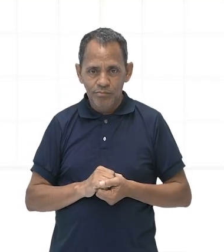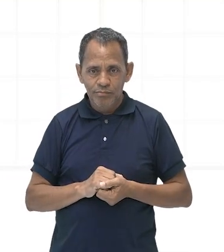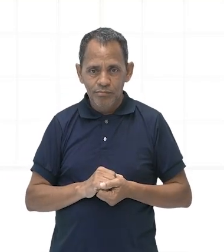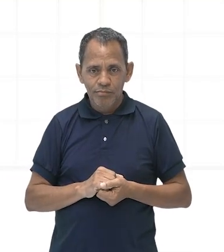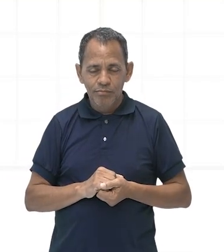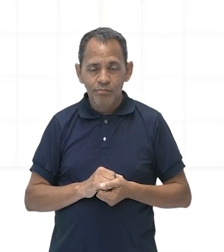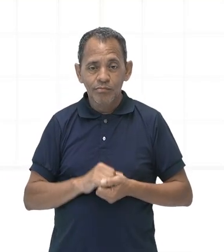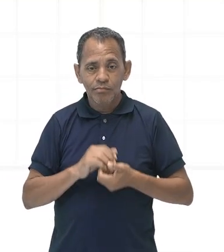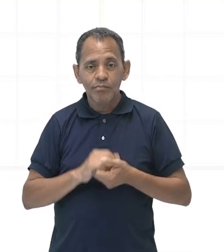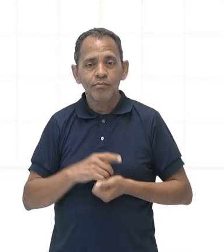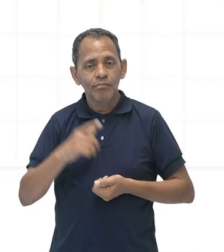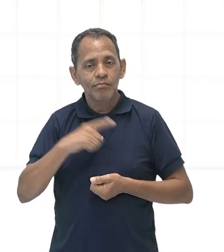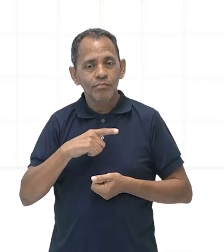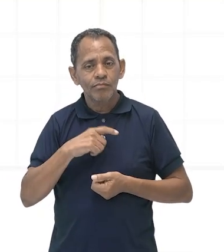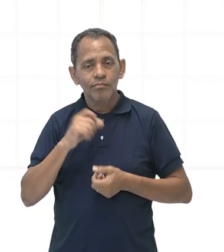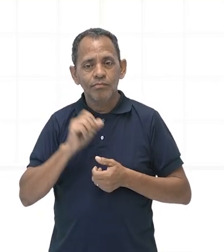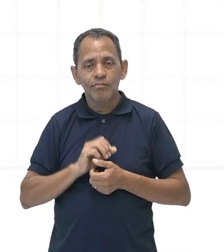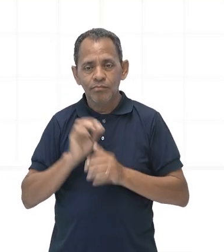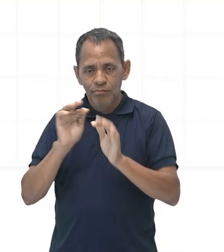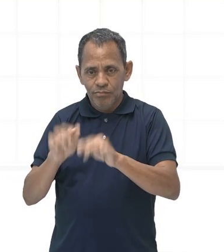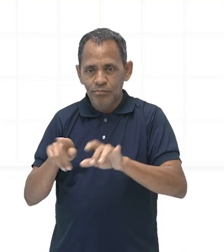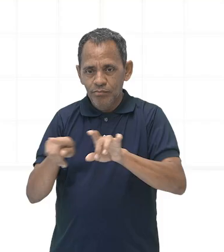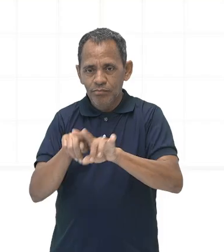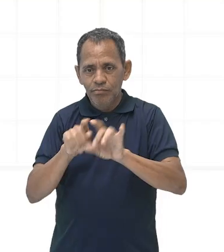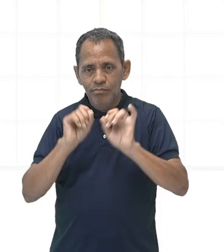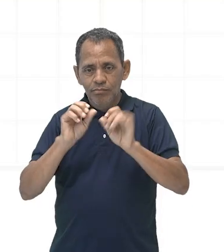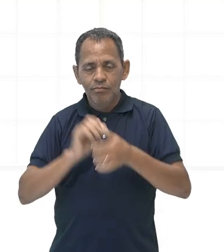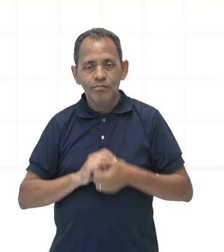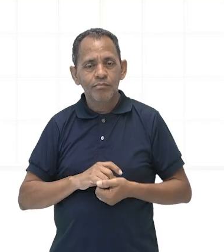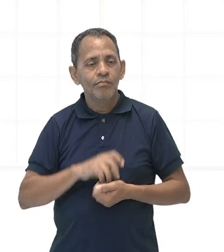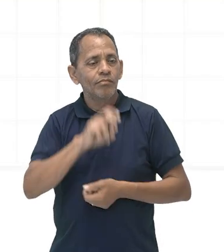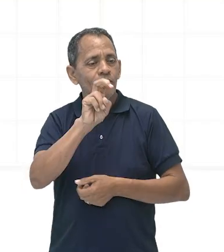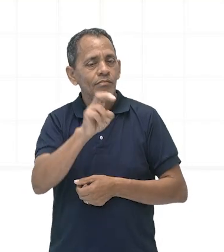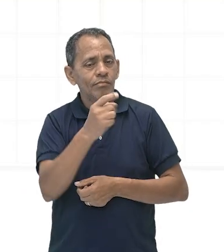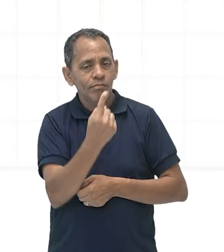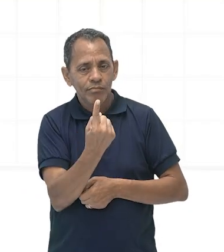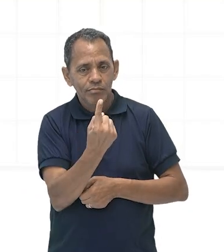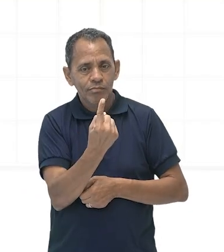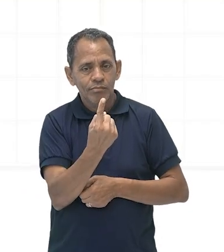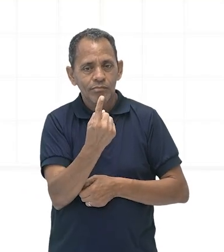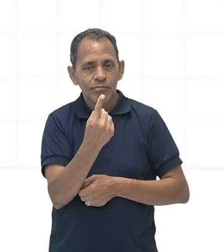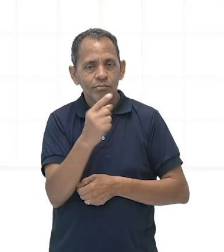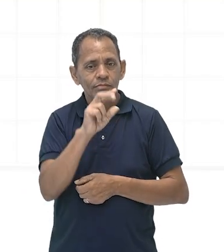0,92. Então, nós vamos obter exatamente R$